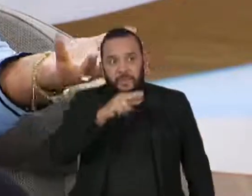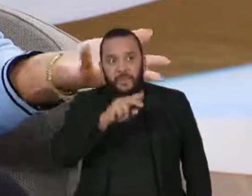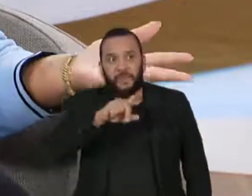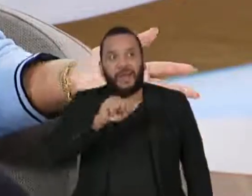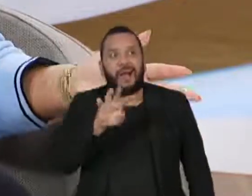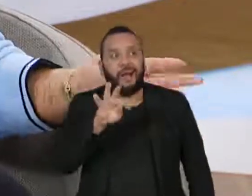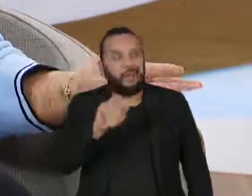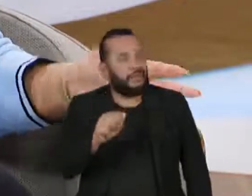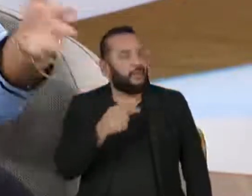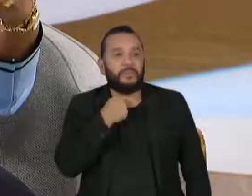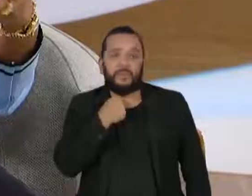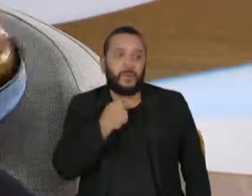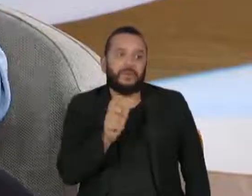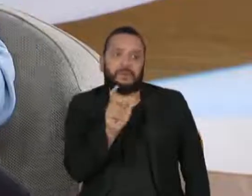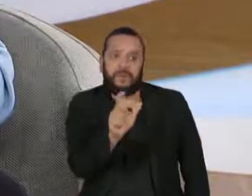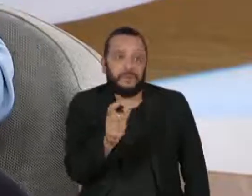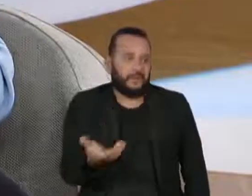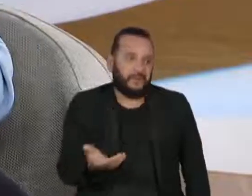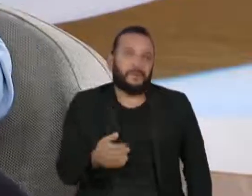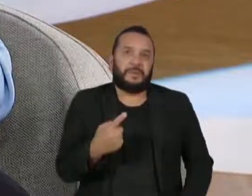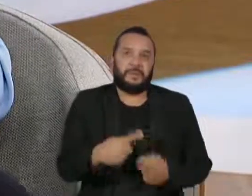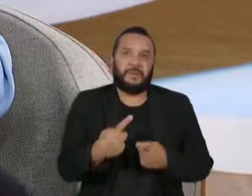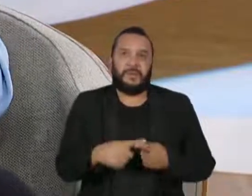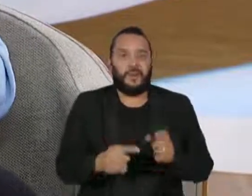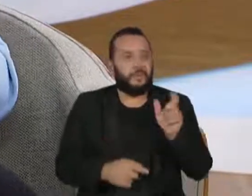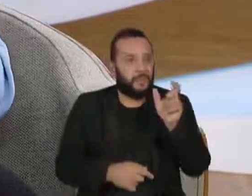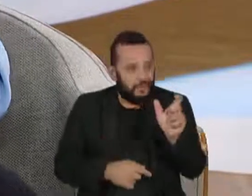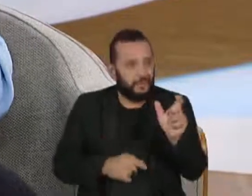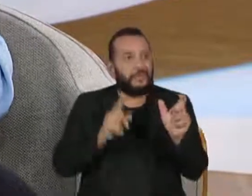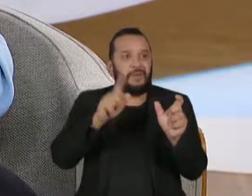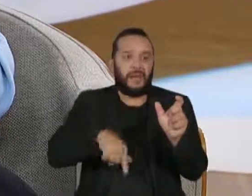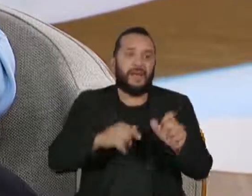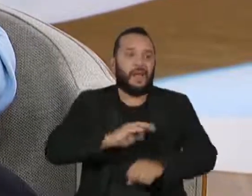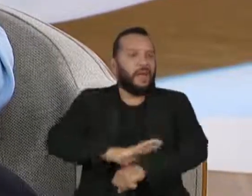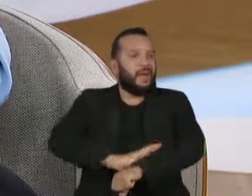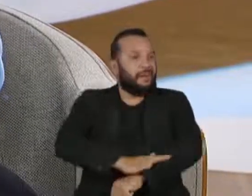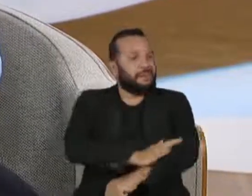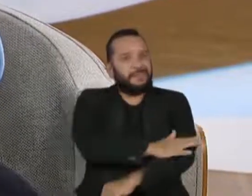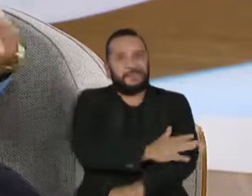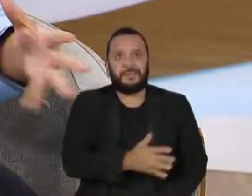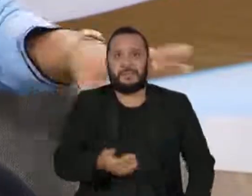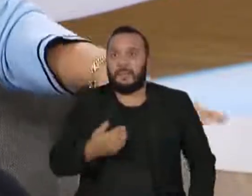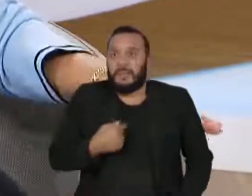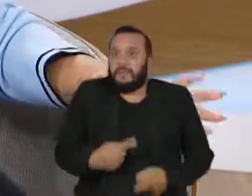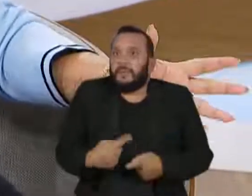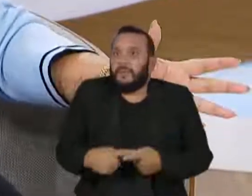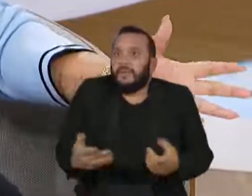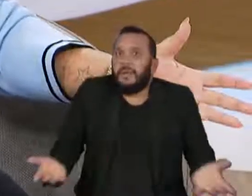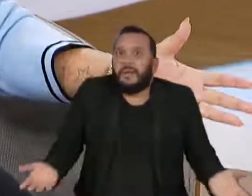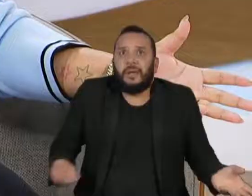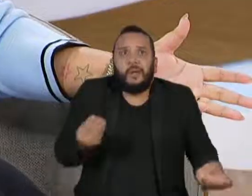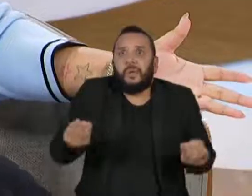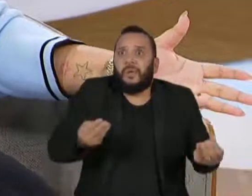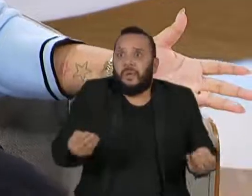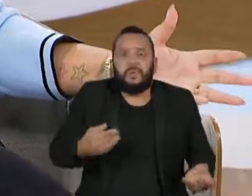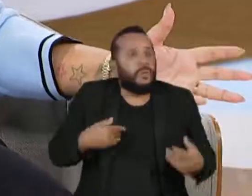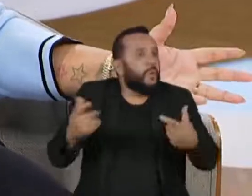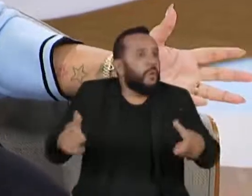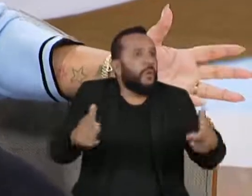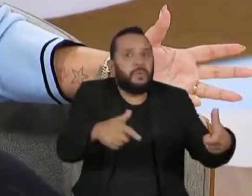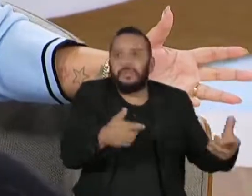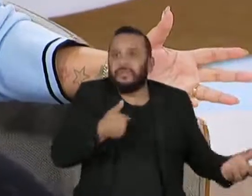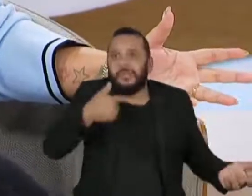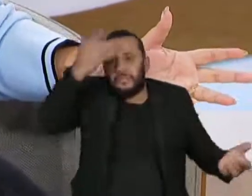você não pode mais falar essa palavra, que é uma palavra de cunho extremamente racista. Eu falei, mas por quê? Como assim? Onde está